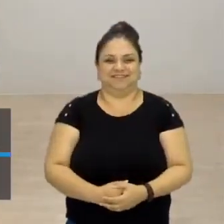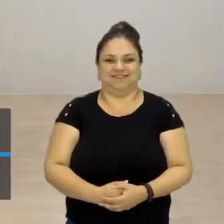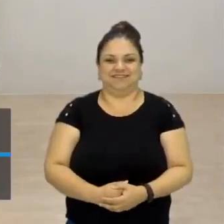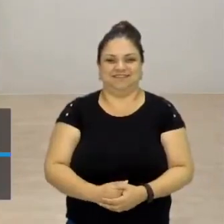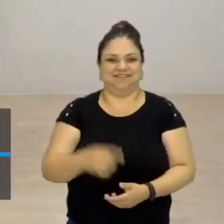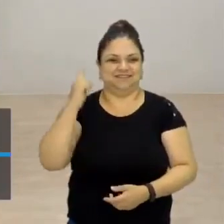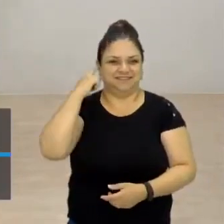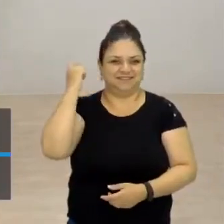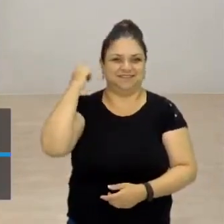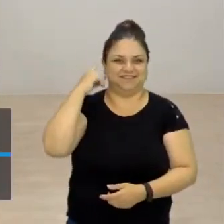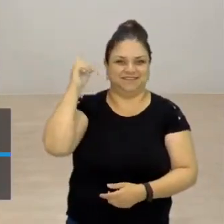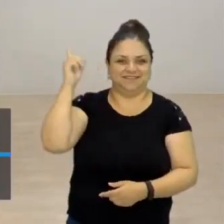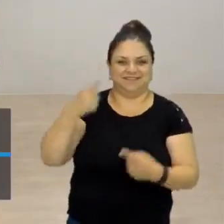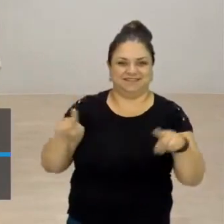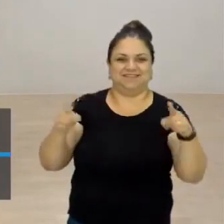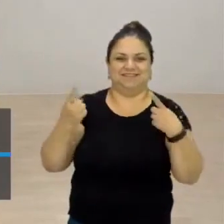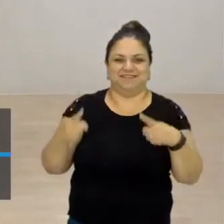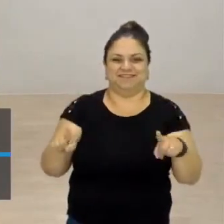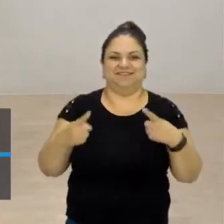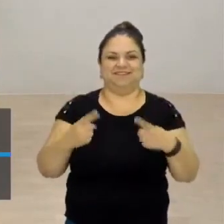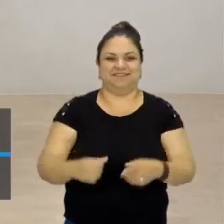Olha lá.